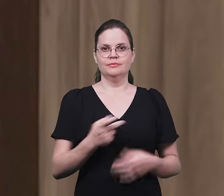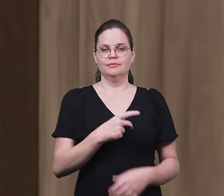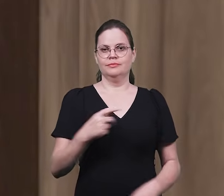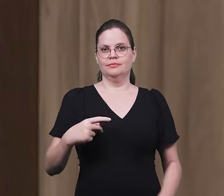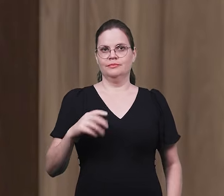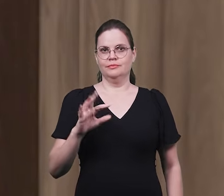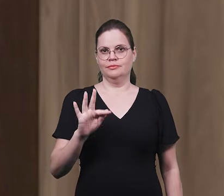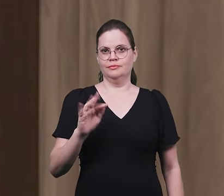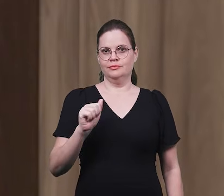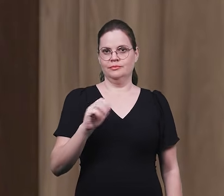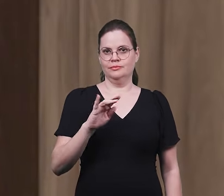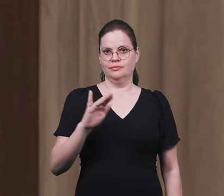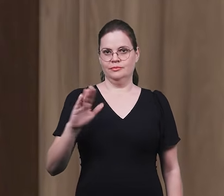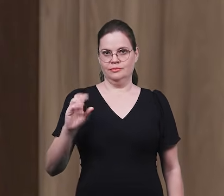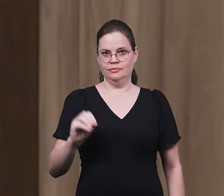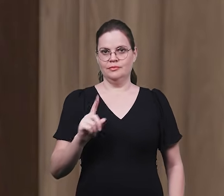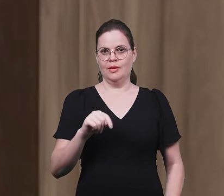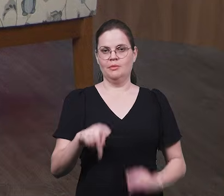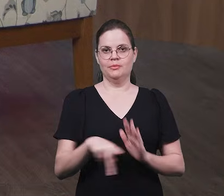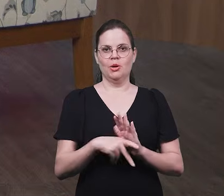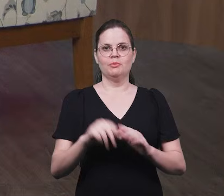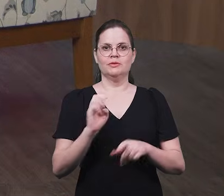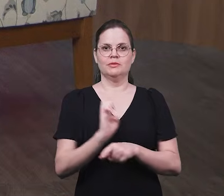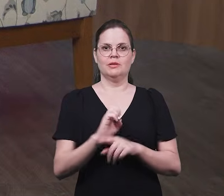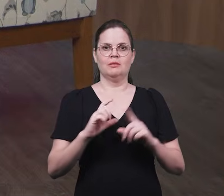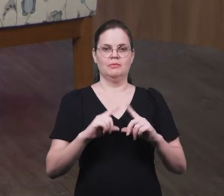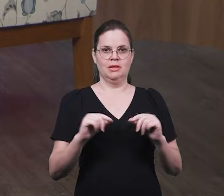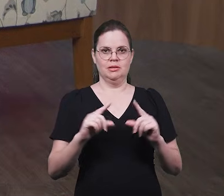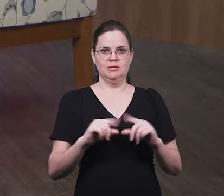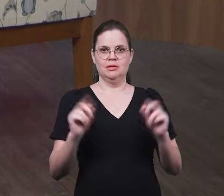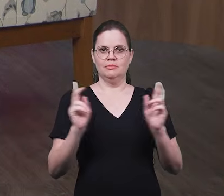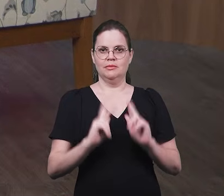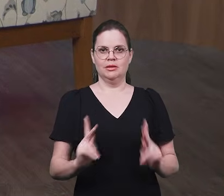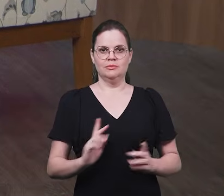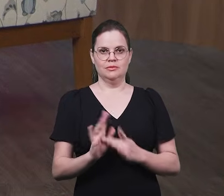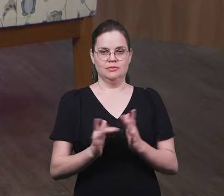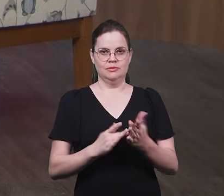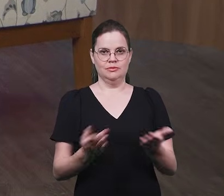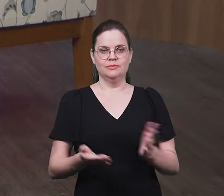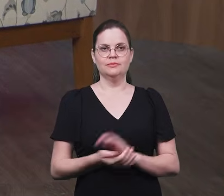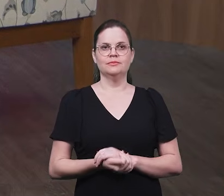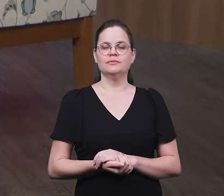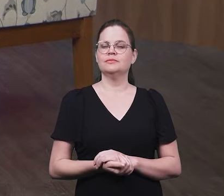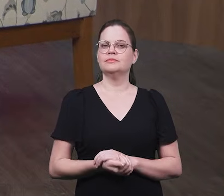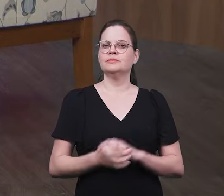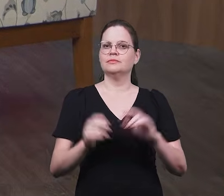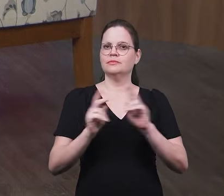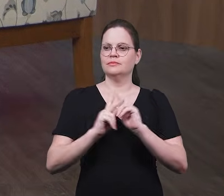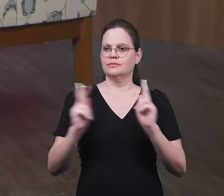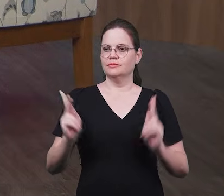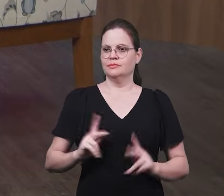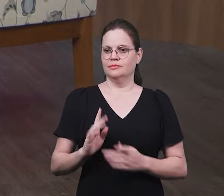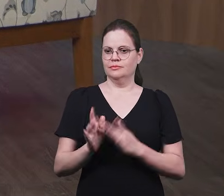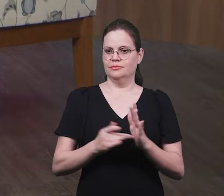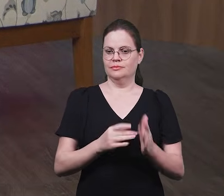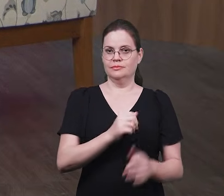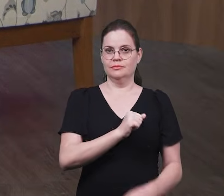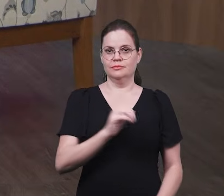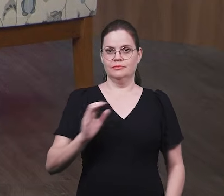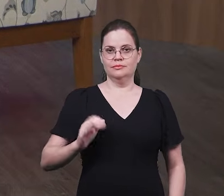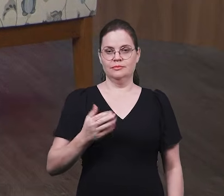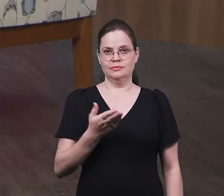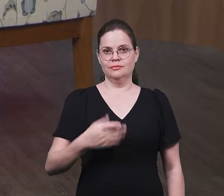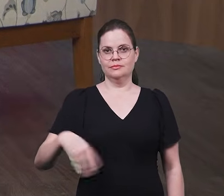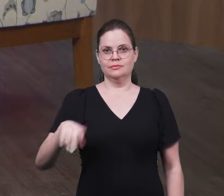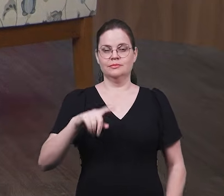aqui, o pastor Fábio Lúcio, de Brasília. A paz do Senhor, pastor Fábio. A paz do Senhor,